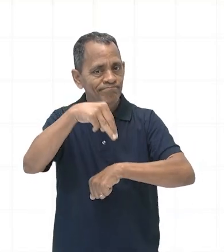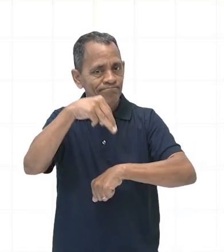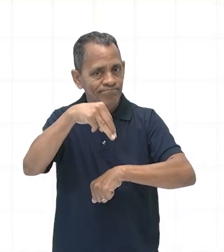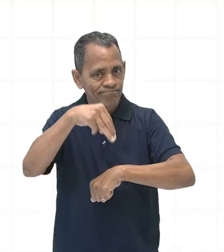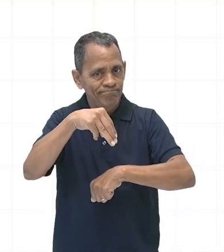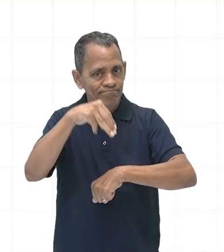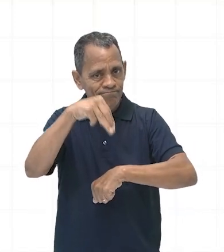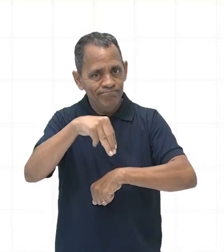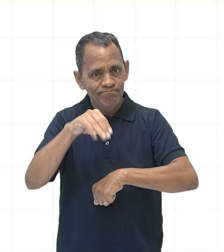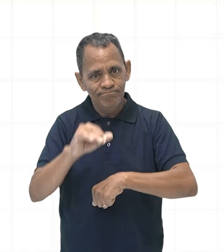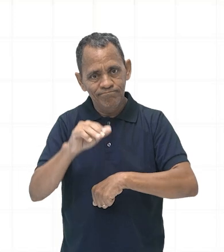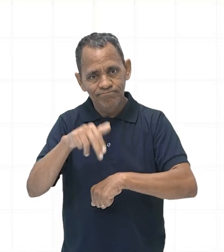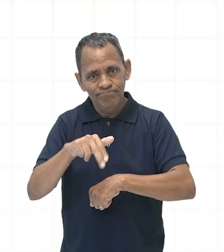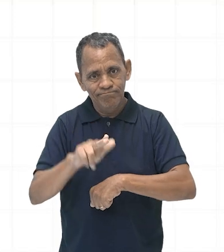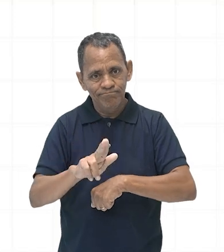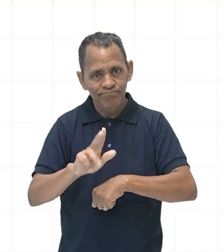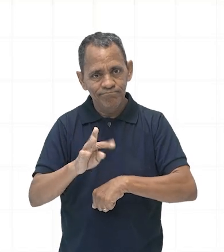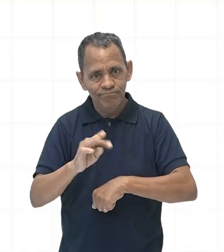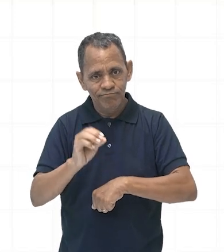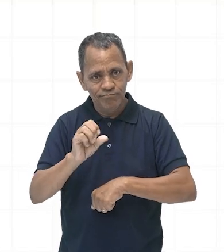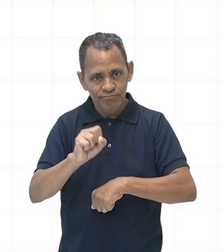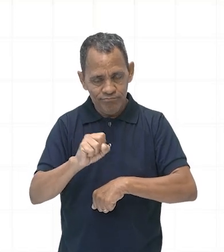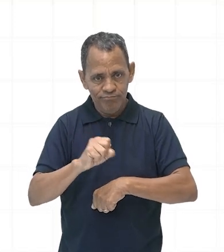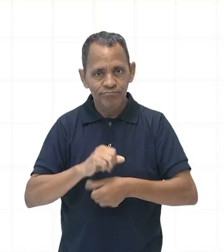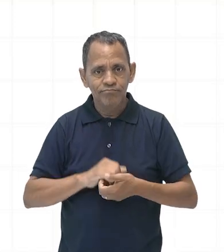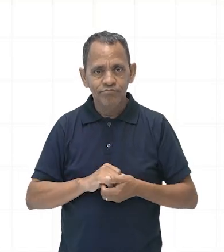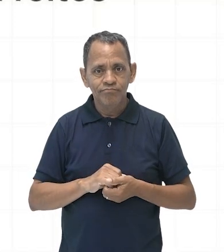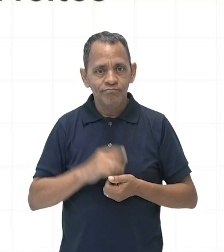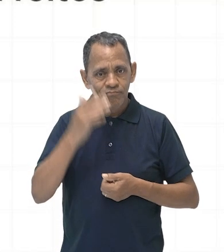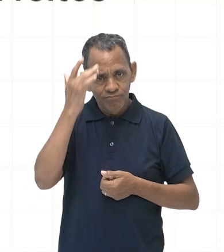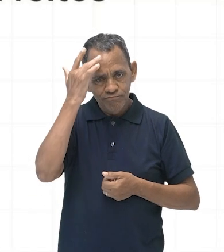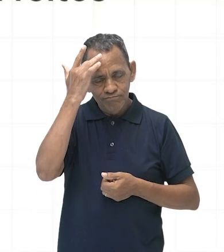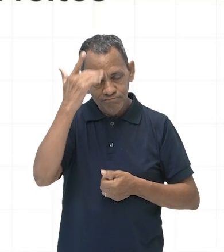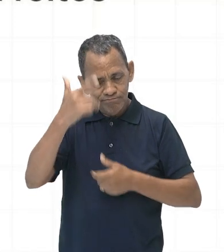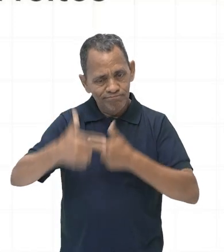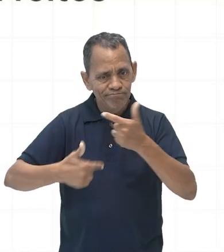para ficar mais fácil de trabalhar, nós trabalhamos com o tempo em